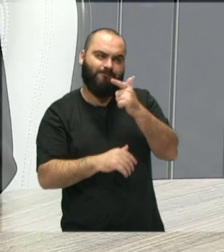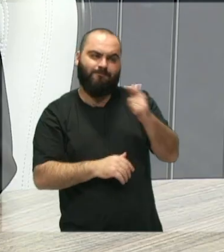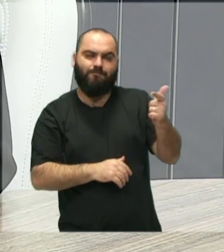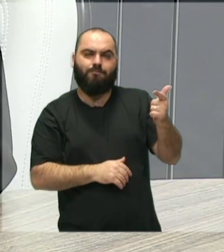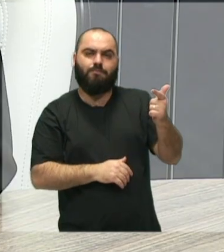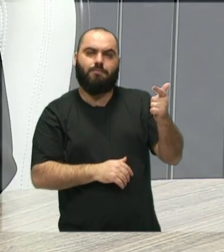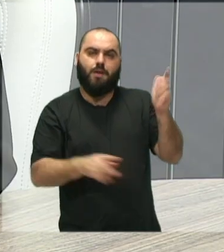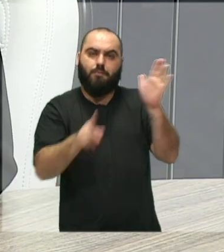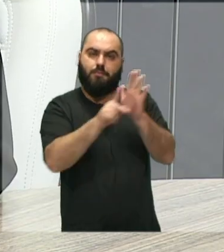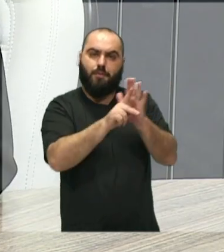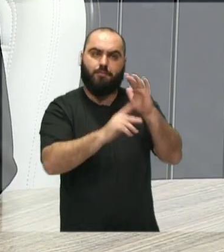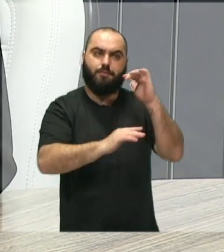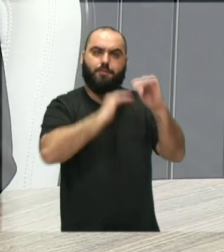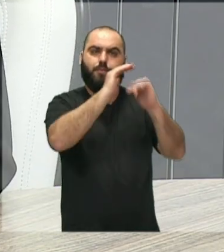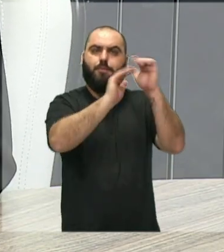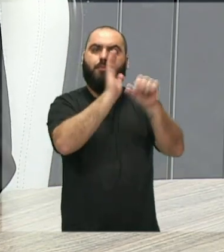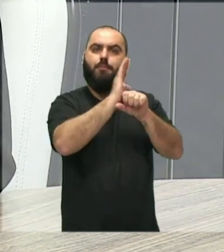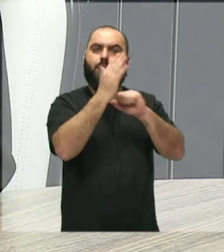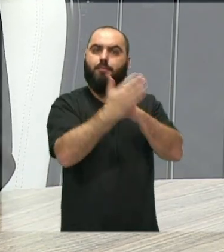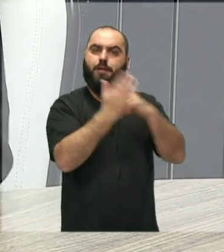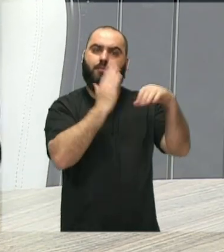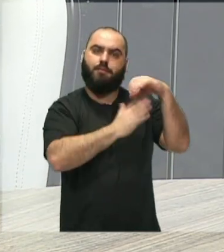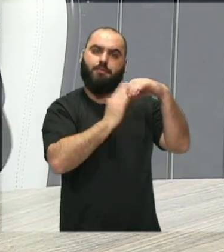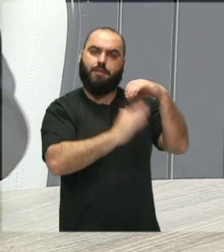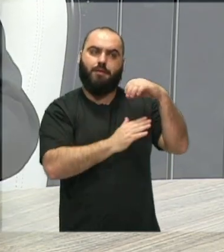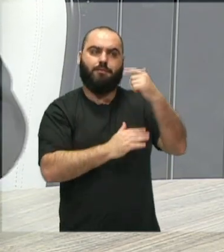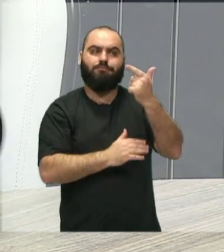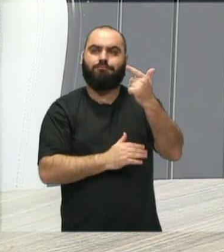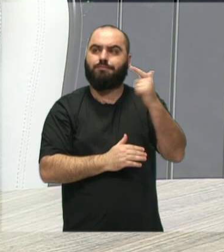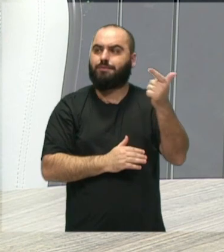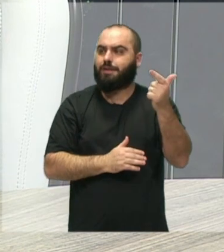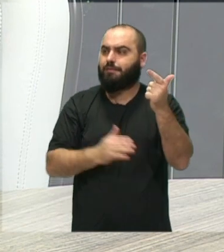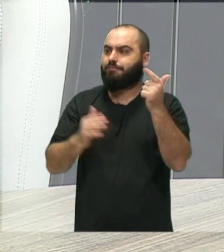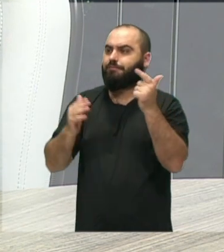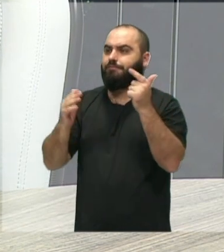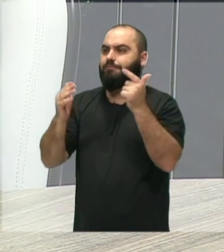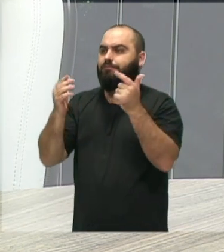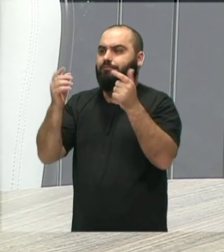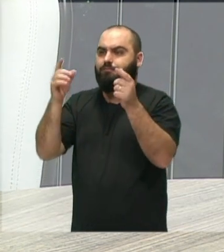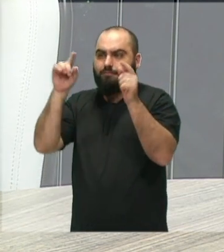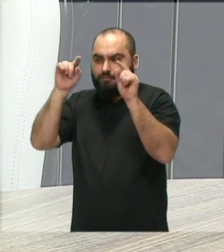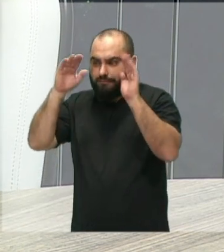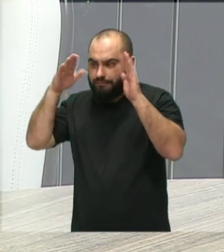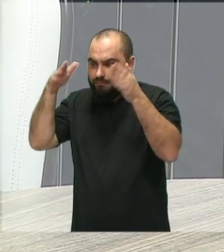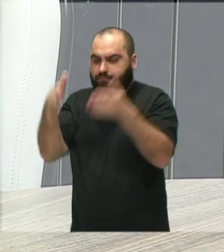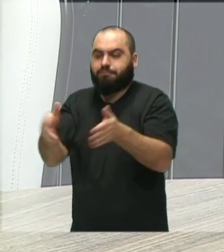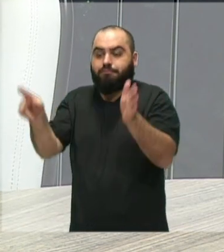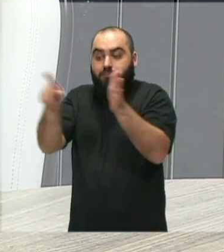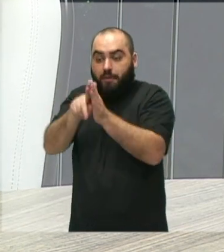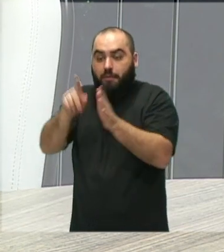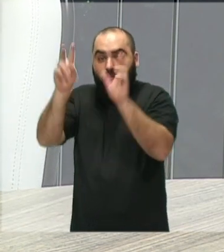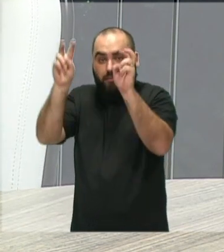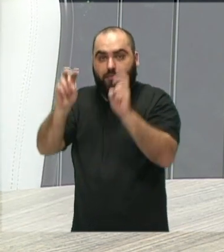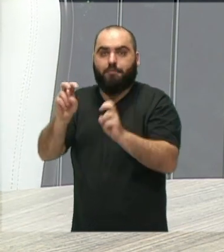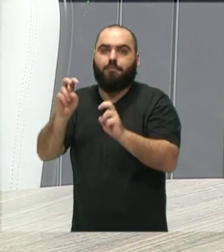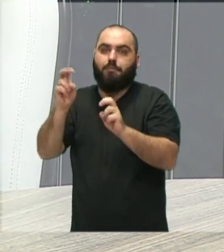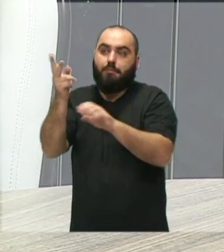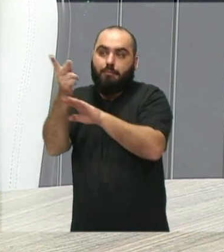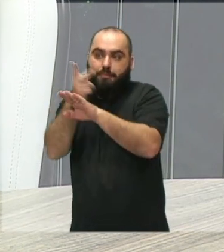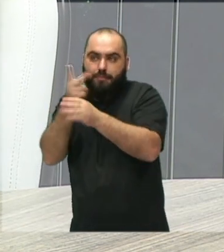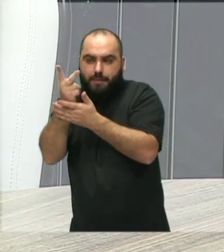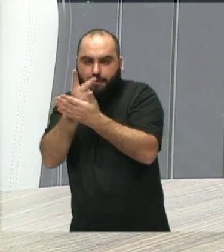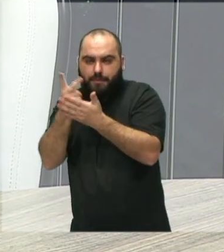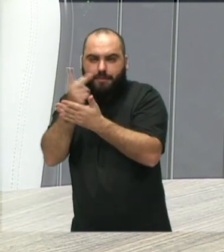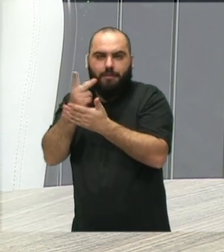próprio desenvolvimento do bairro ali de Itaipava. A gente não tem acervos tão específicos para isso. Então, a gente vai procurar pela tecnologia,